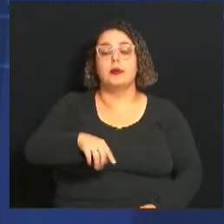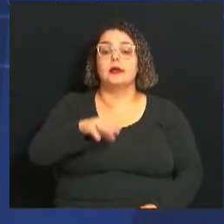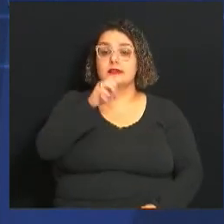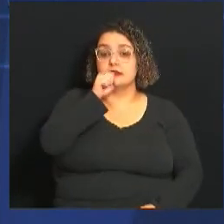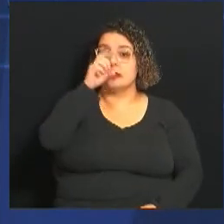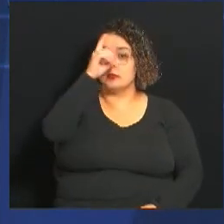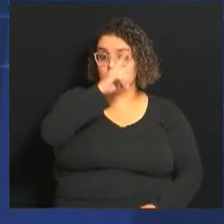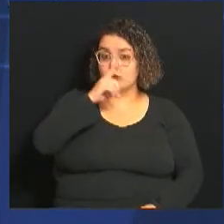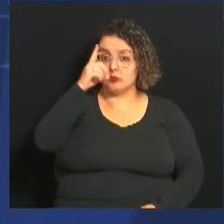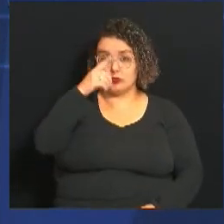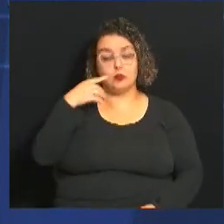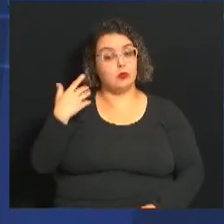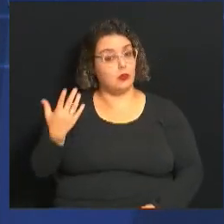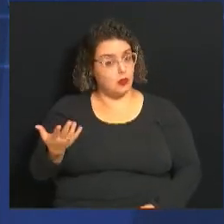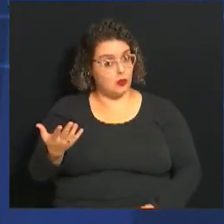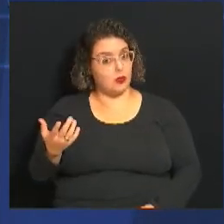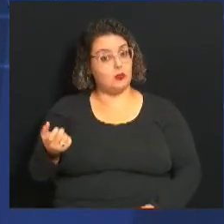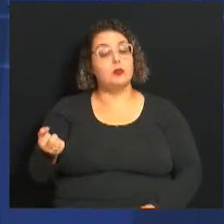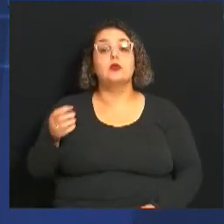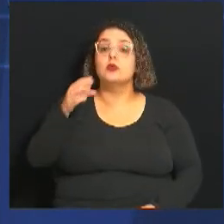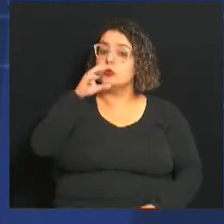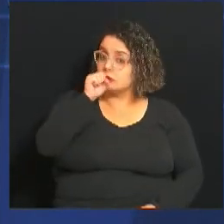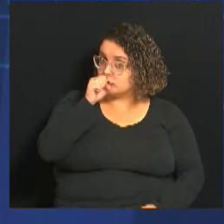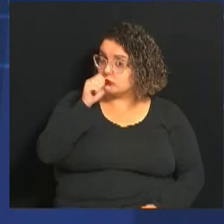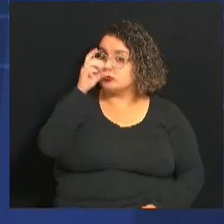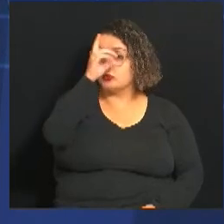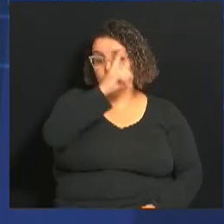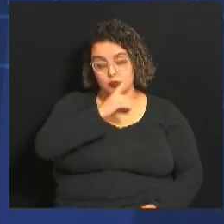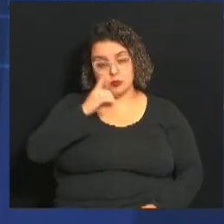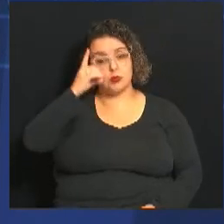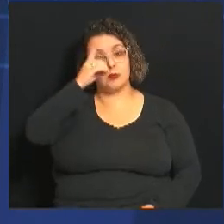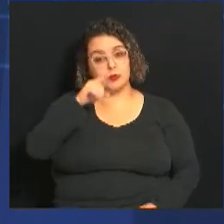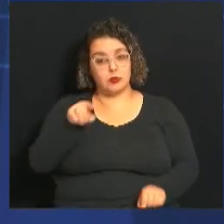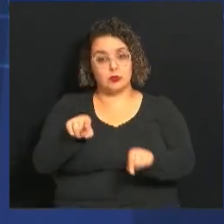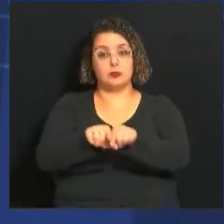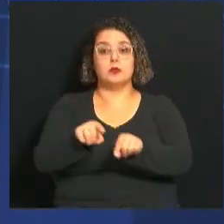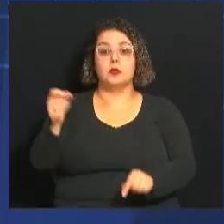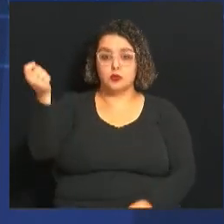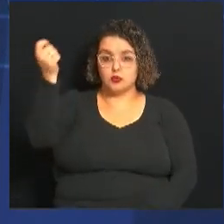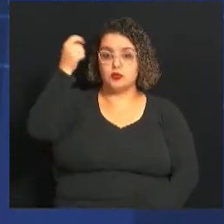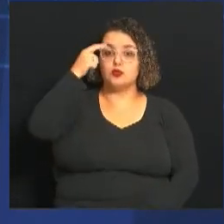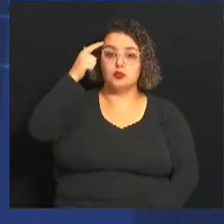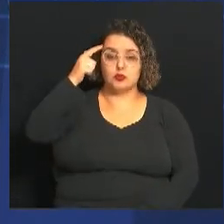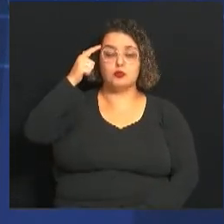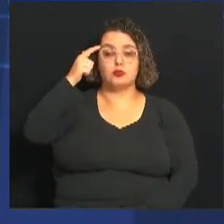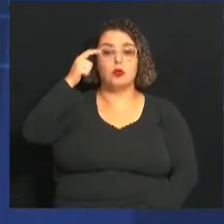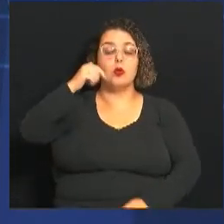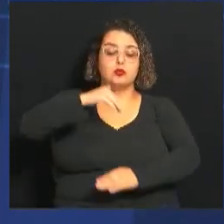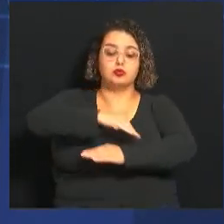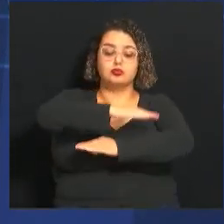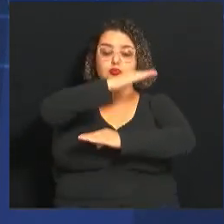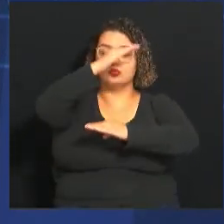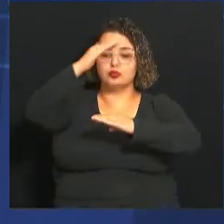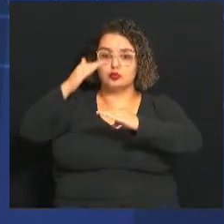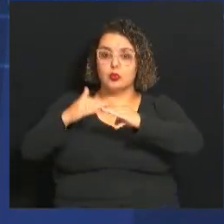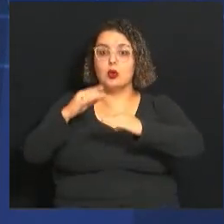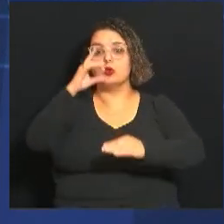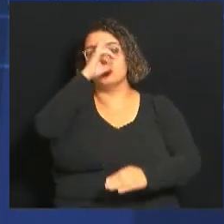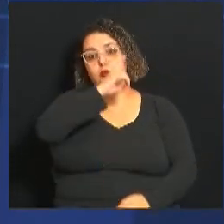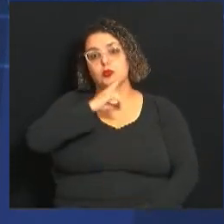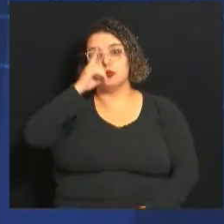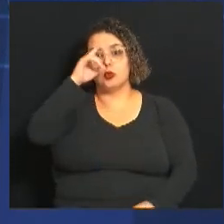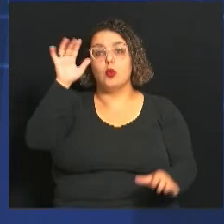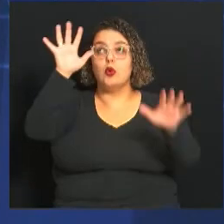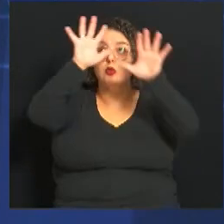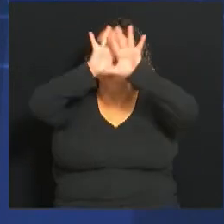semana? Bom, tanto no sábado quanto no domingo, o sol aparece durante todo o dia. No domingo, a